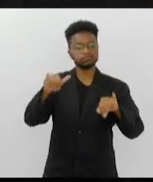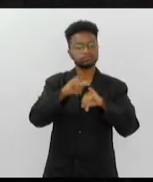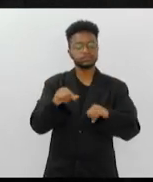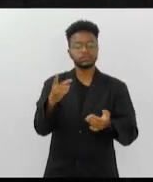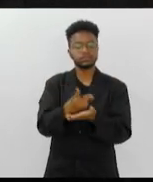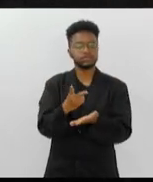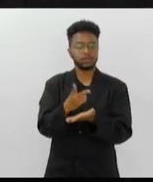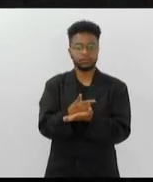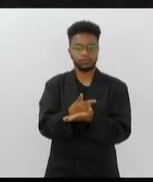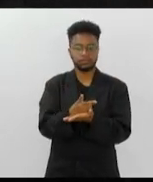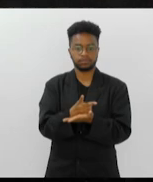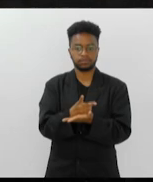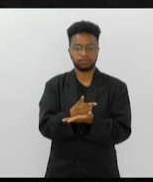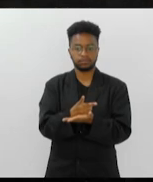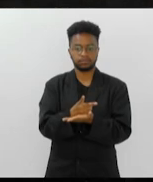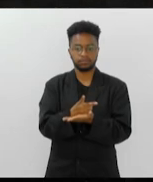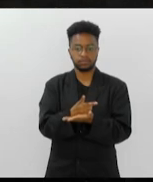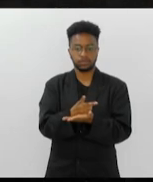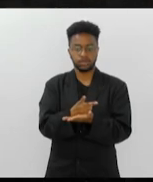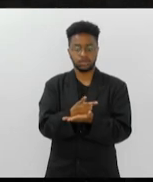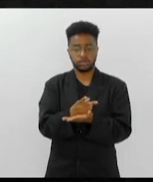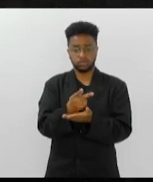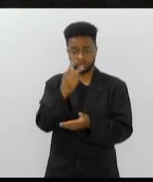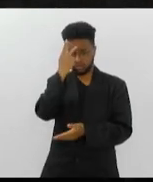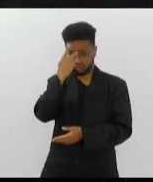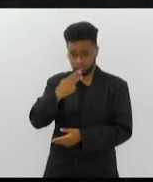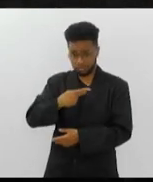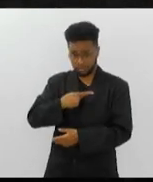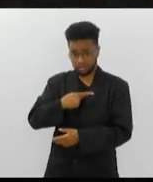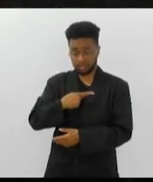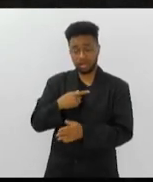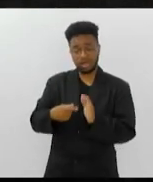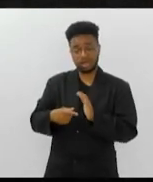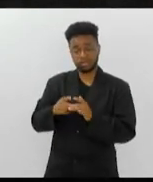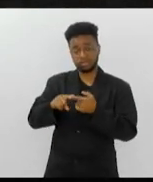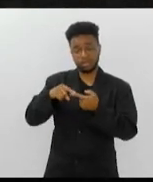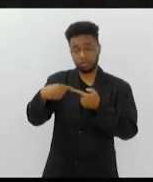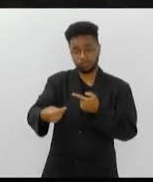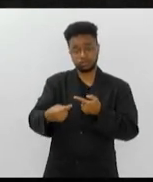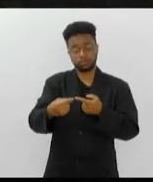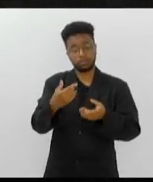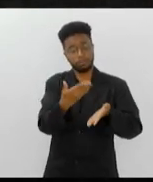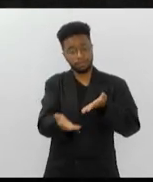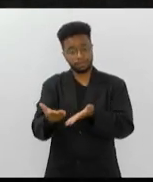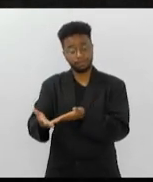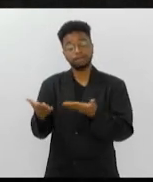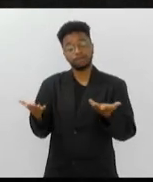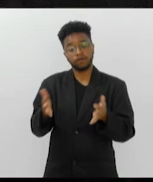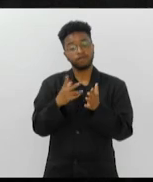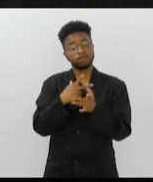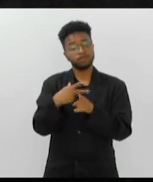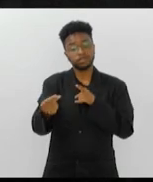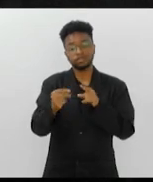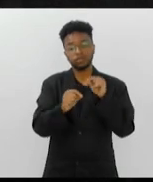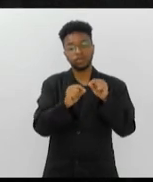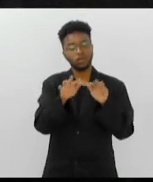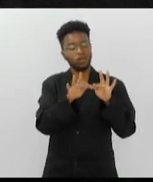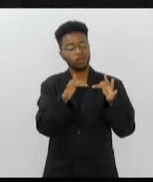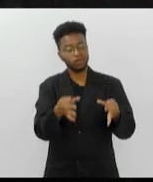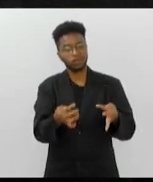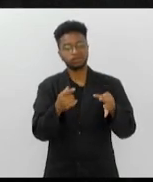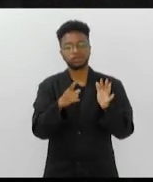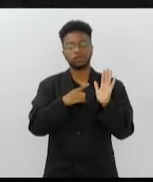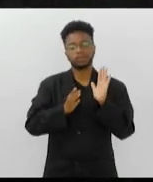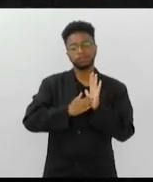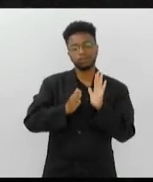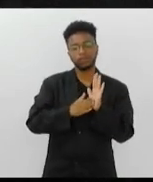minha campanha, que é: a soberba precedia a queda. E venceu o lado humilde, o lado da proposta, o